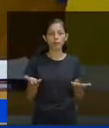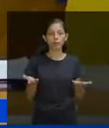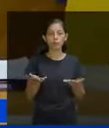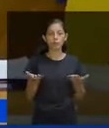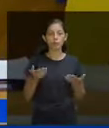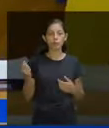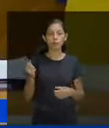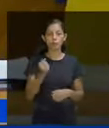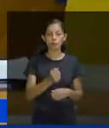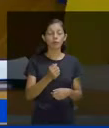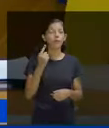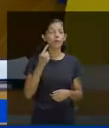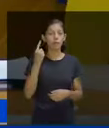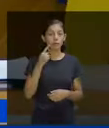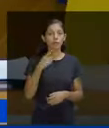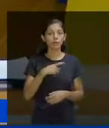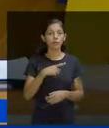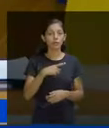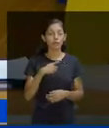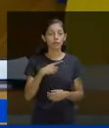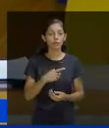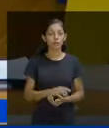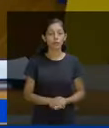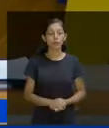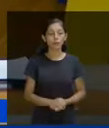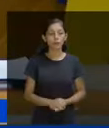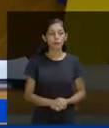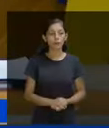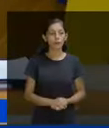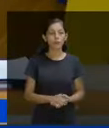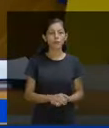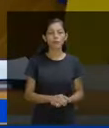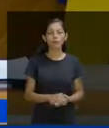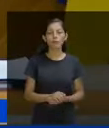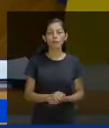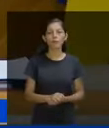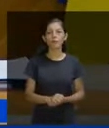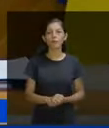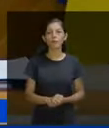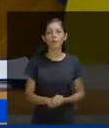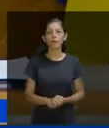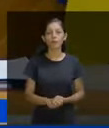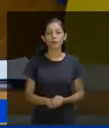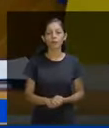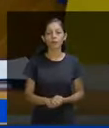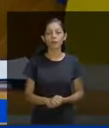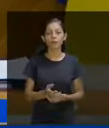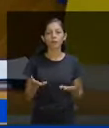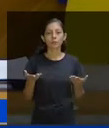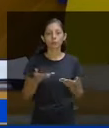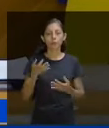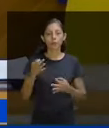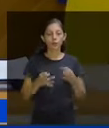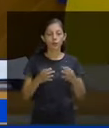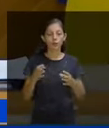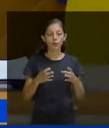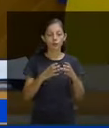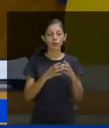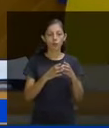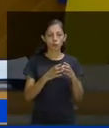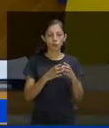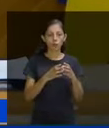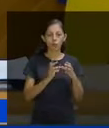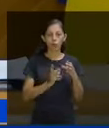desembargador temos João advogados Lage. interessados aqui presencialmente, doutor Anselmo e a todos que nos acompanham, e será julgamento em conjunto, na